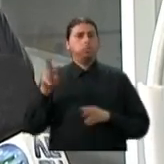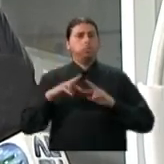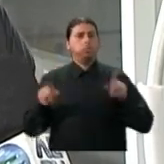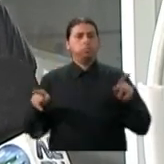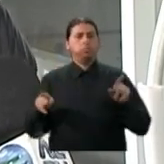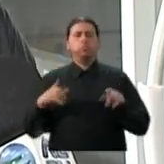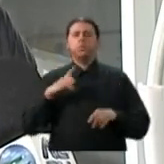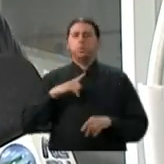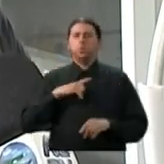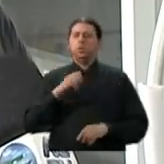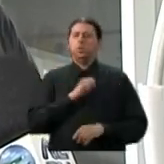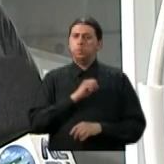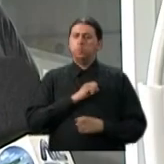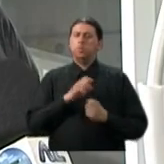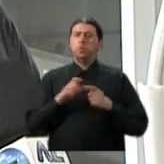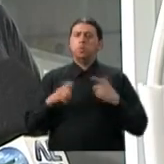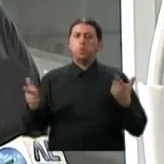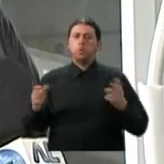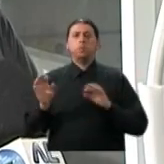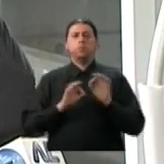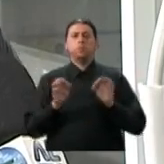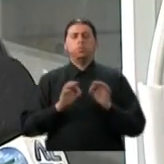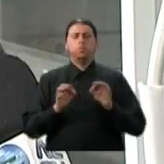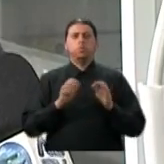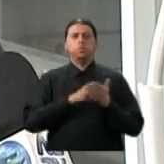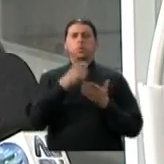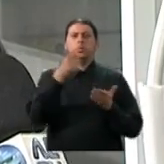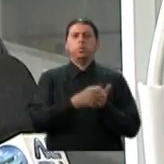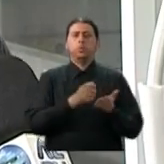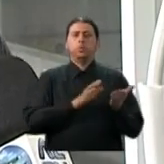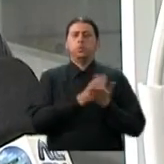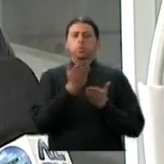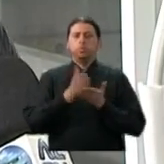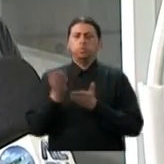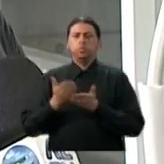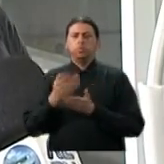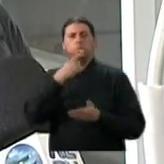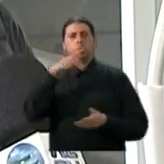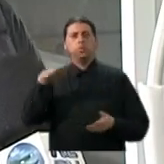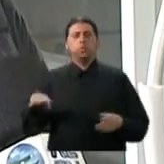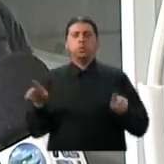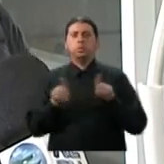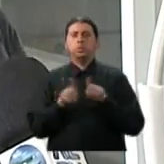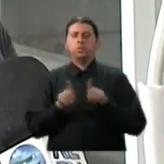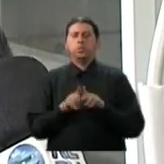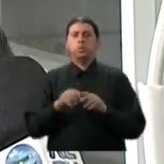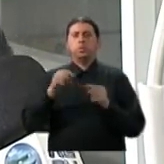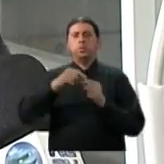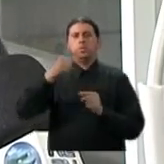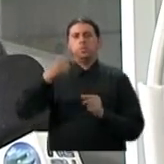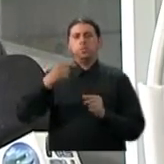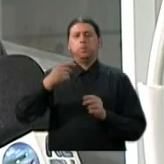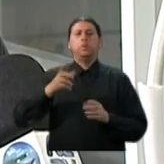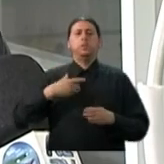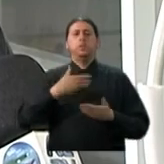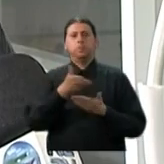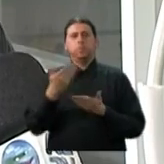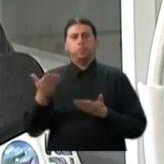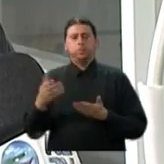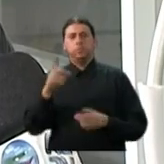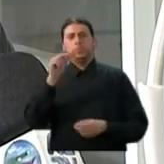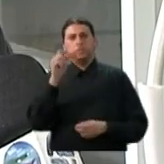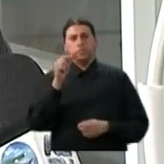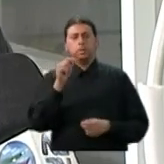de saúde, aí nós temos um número um pouco maior que faz o agendamento das crianças, porque também é um frasco multidoses com